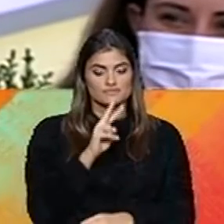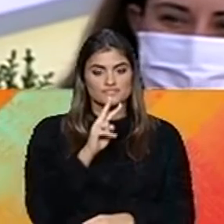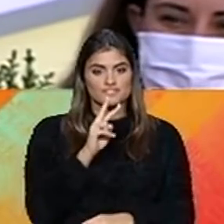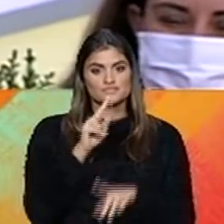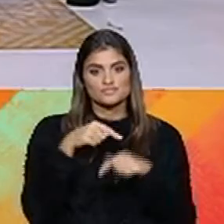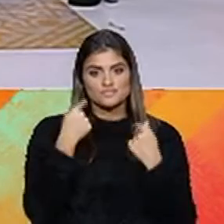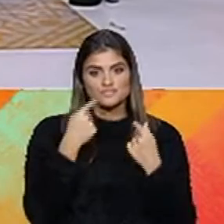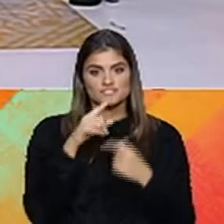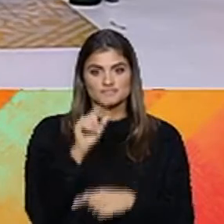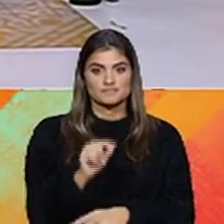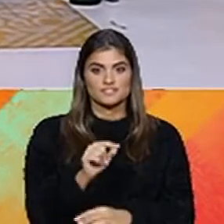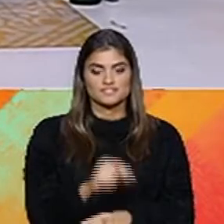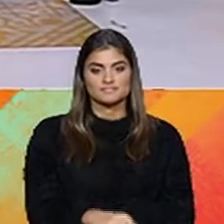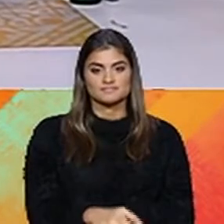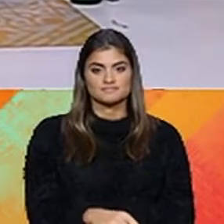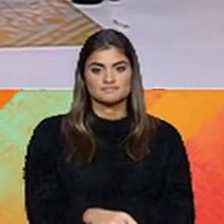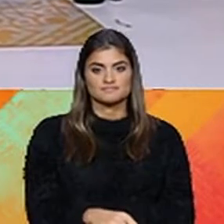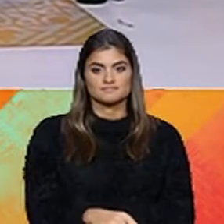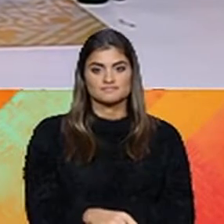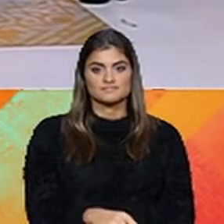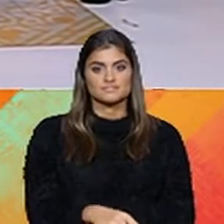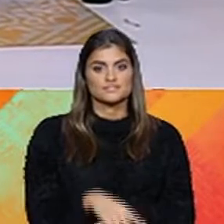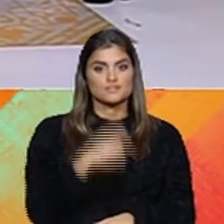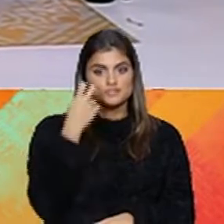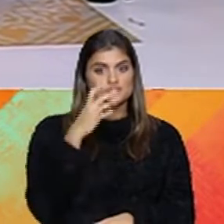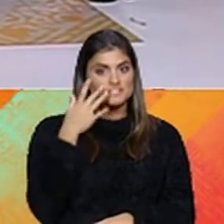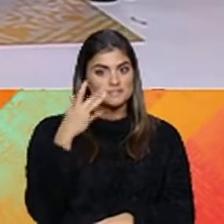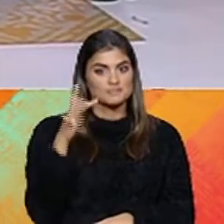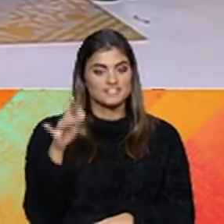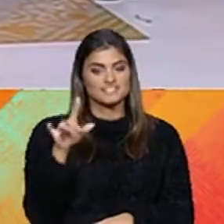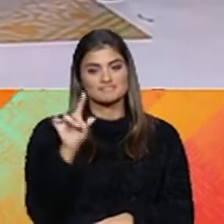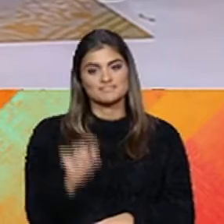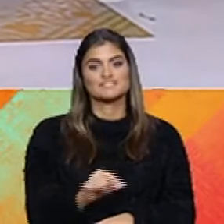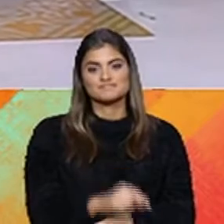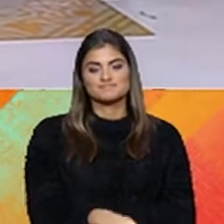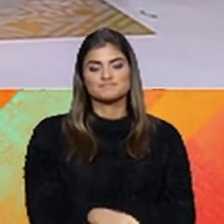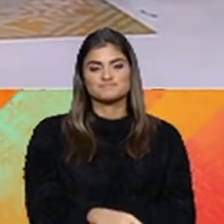comeu não comeu não não não não não e as mensagens a brilhar